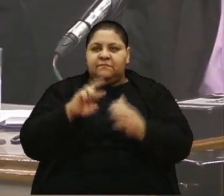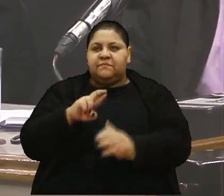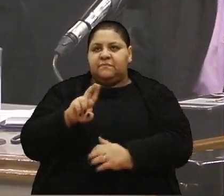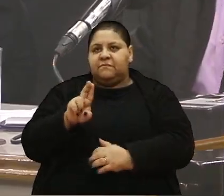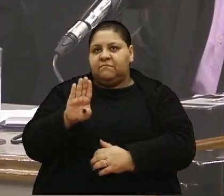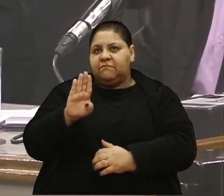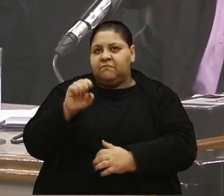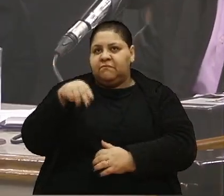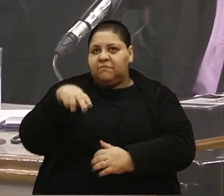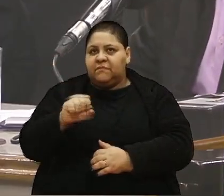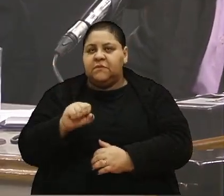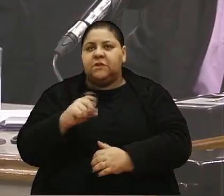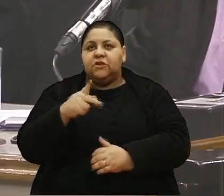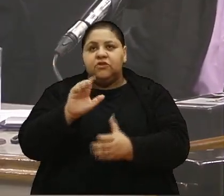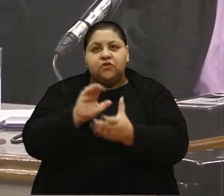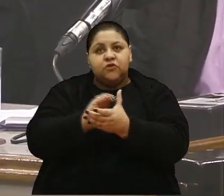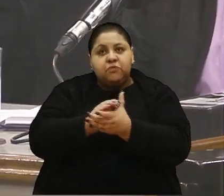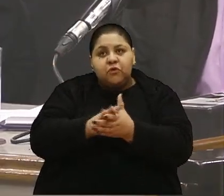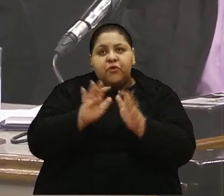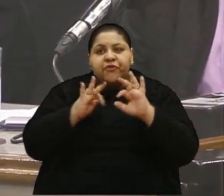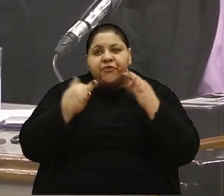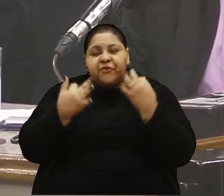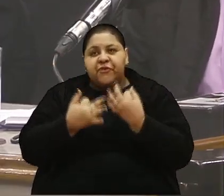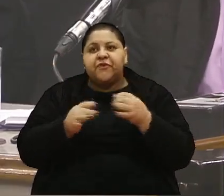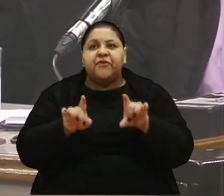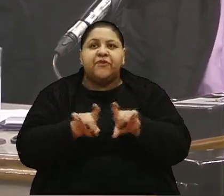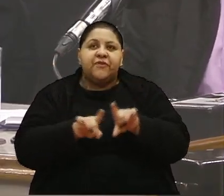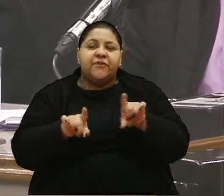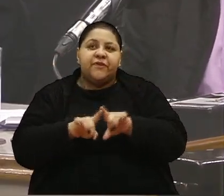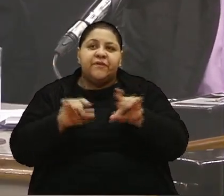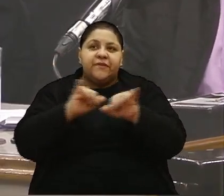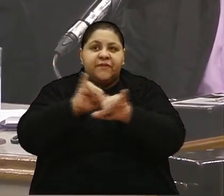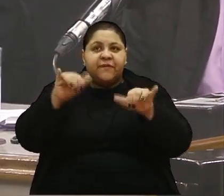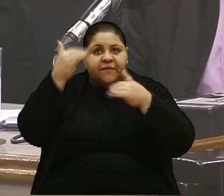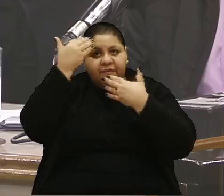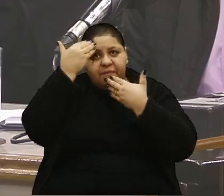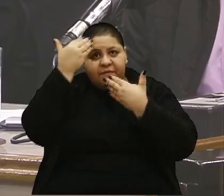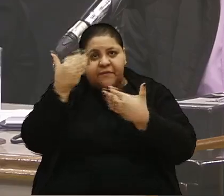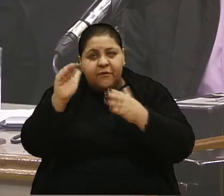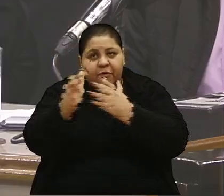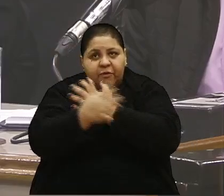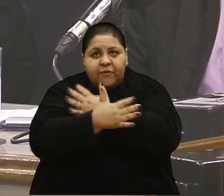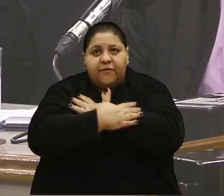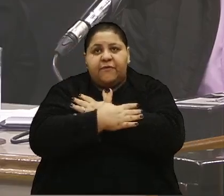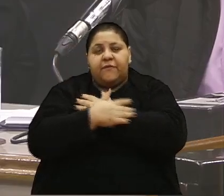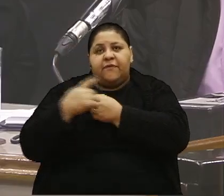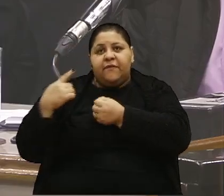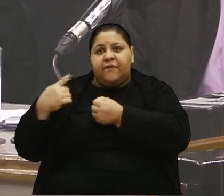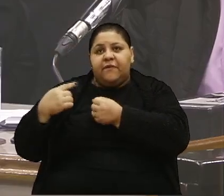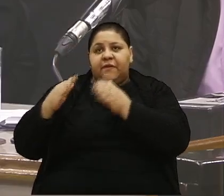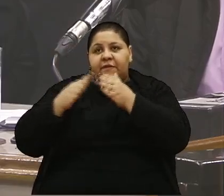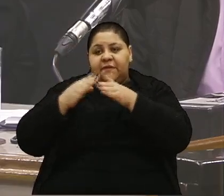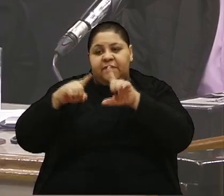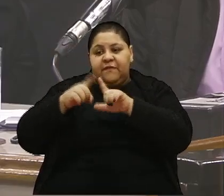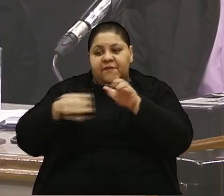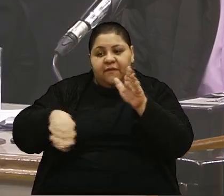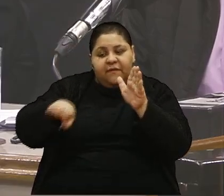sua esposa, à sua família. E quero também aqui publicamente agradecer pela acolhida dessa igreja quando eu cheguei